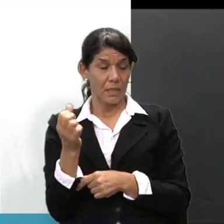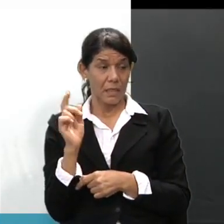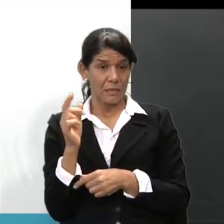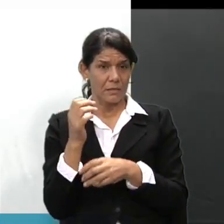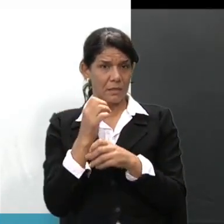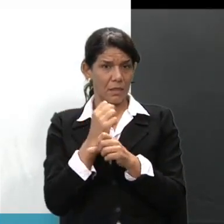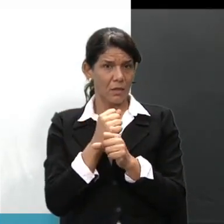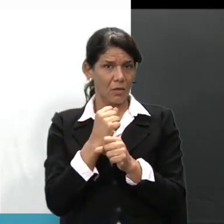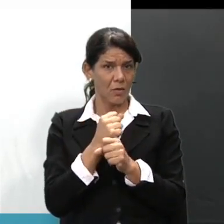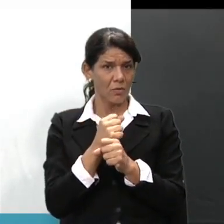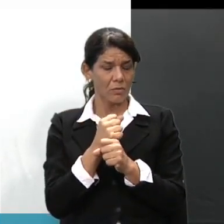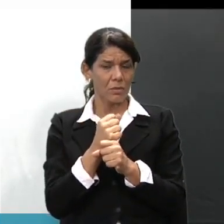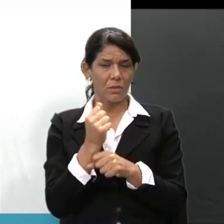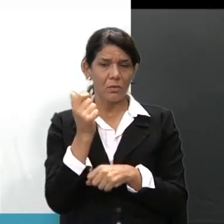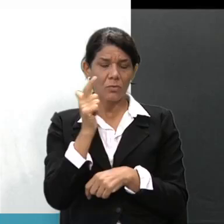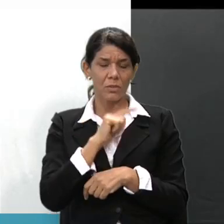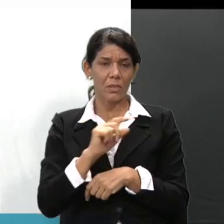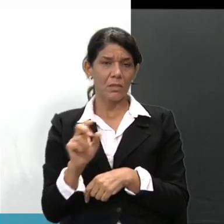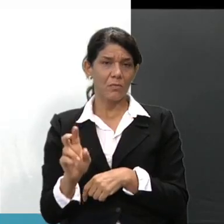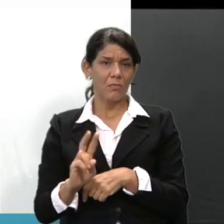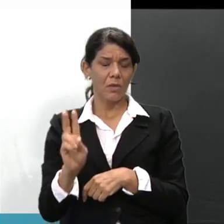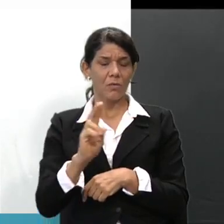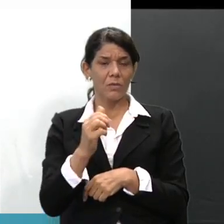Essa conta vai me dar o valor de